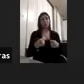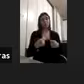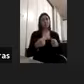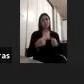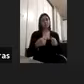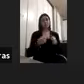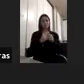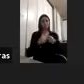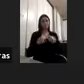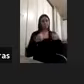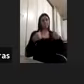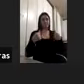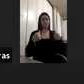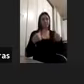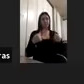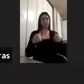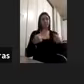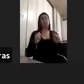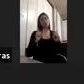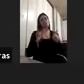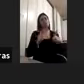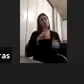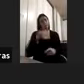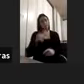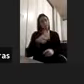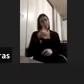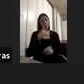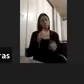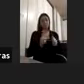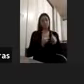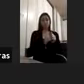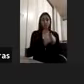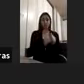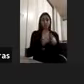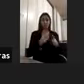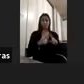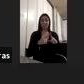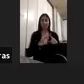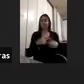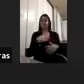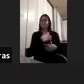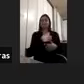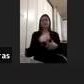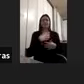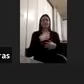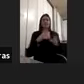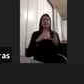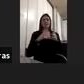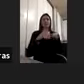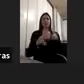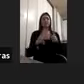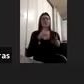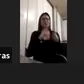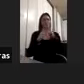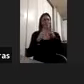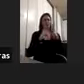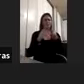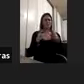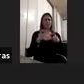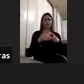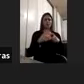Aí aproveitava e fazia essa cirurgia, que ela é muito invasiva. Sim. E quando ele saiu com todas essas respostas, entrou